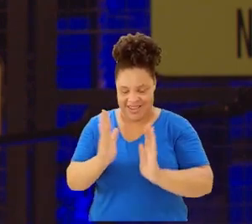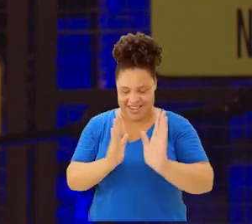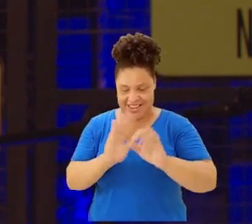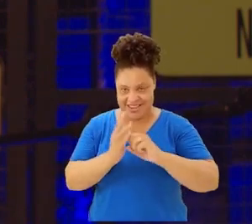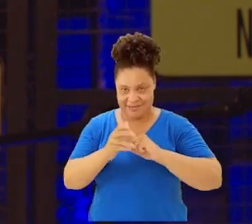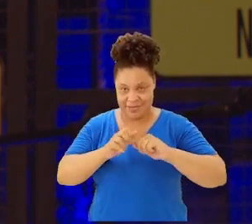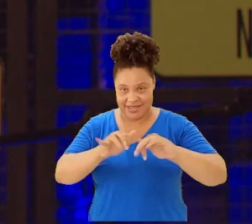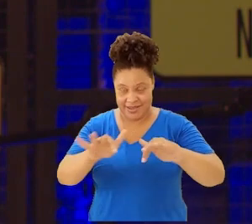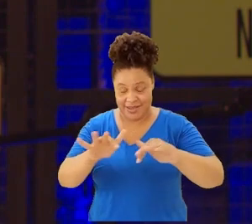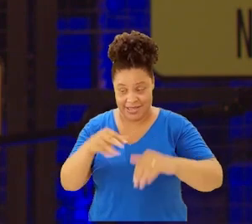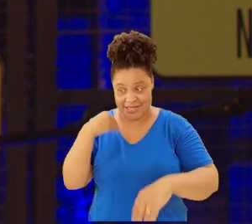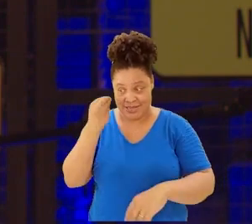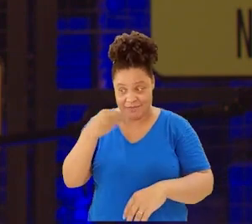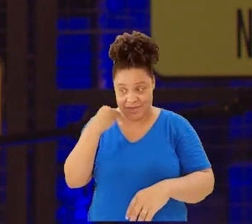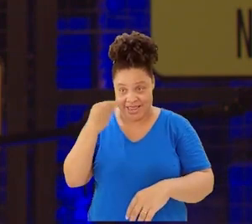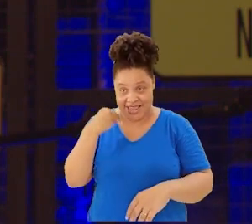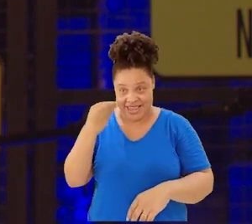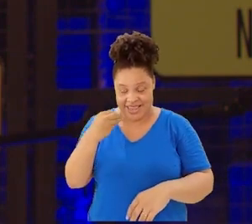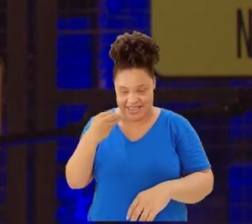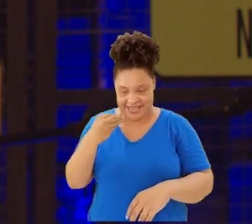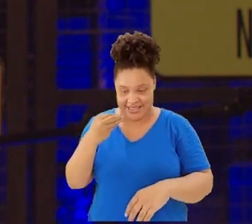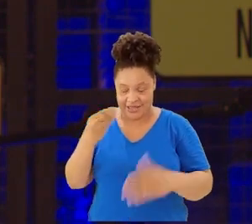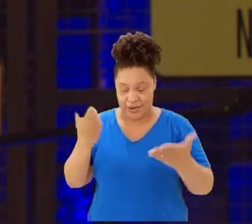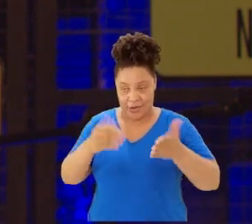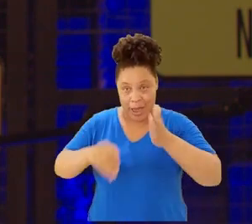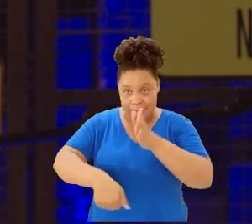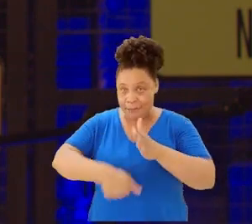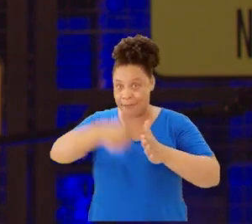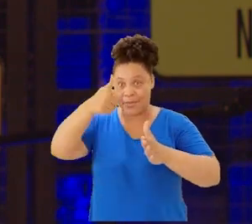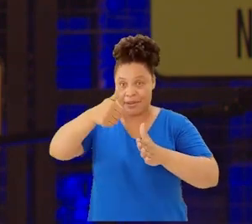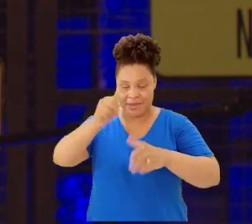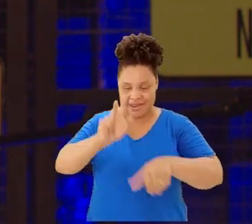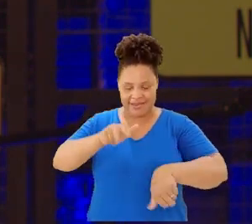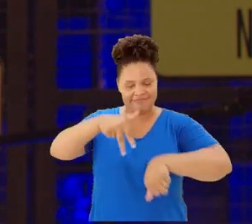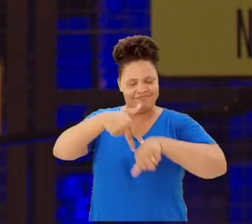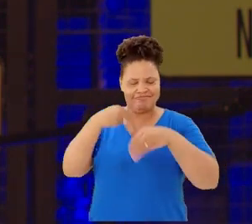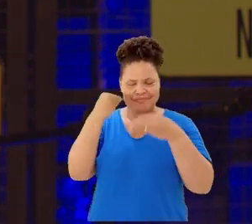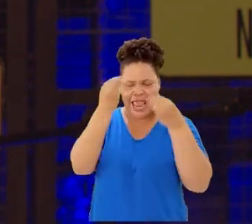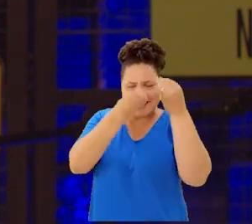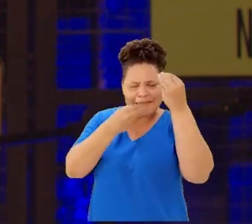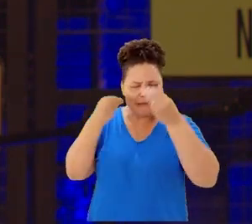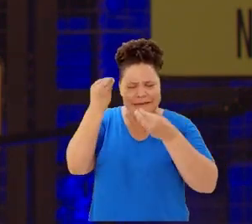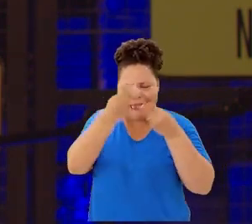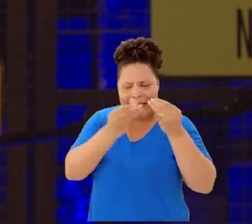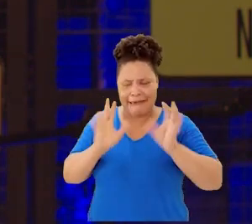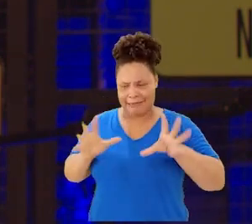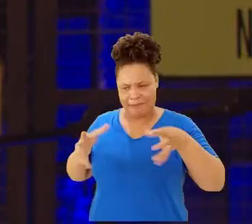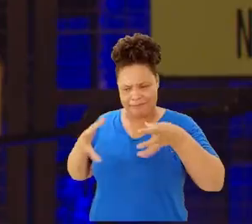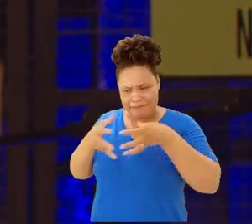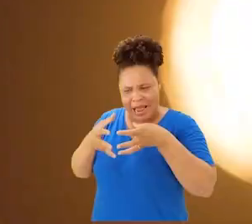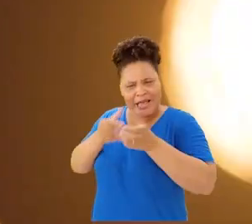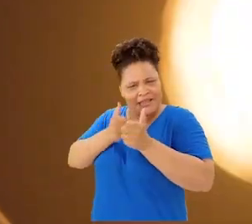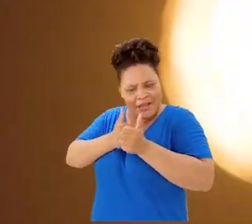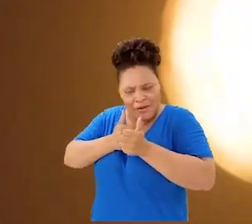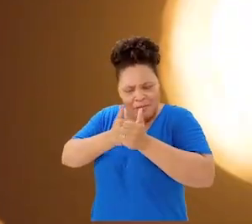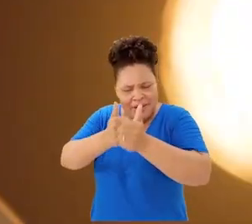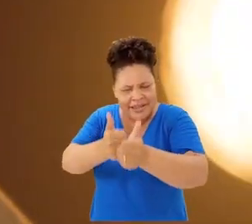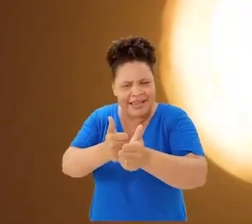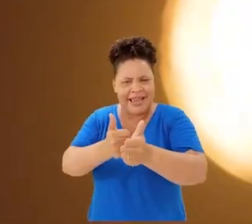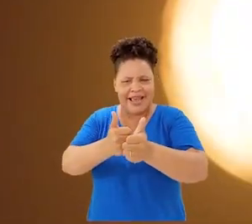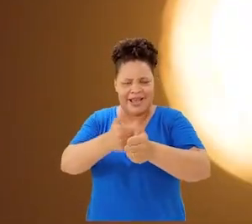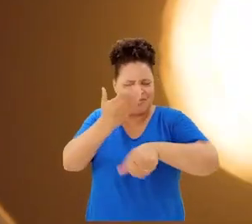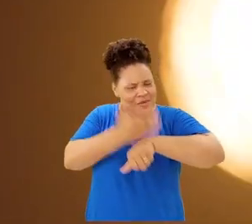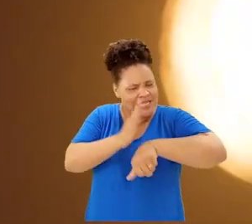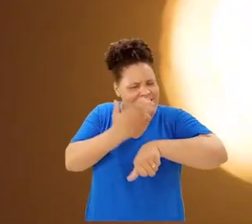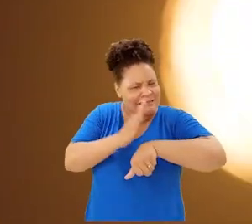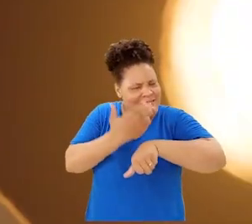É... Hoje foi a nossa primeira experiência, assim, de subir no palco e maquiadas, e, sabe? Com então, a banda completa. Com a banda, com